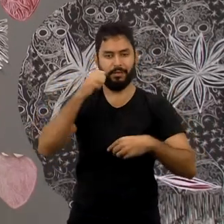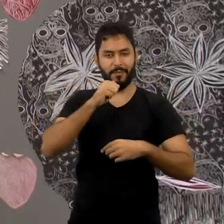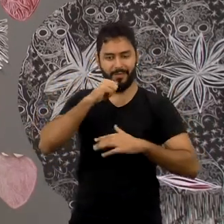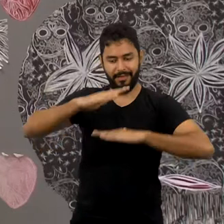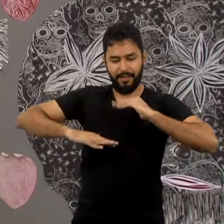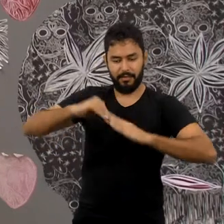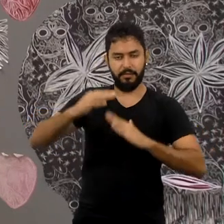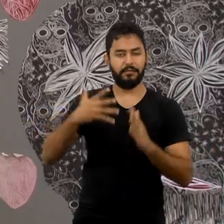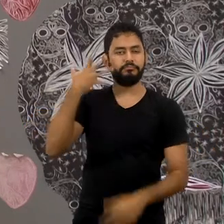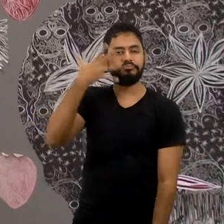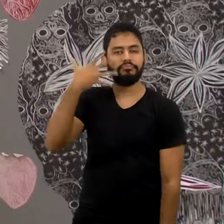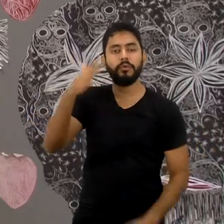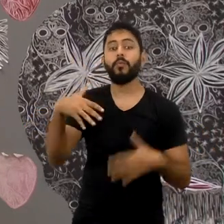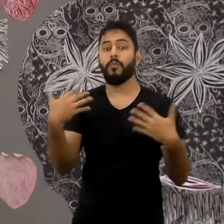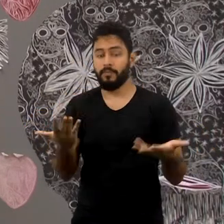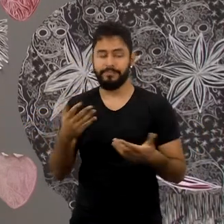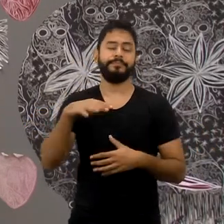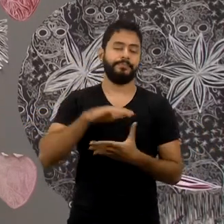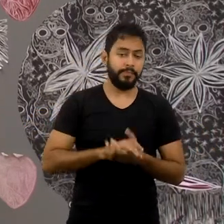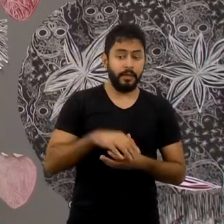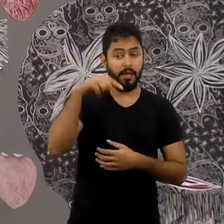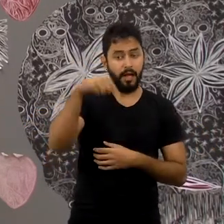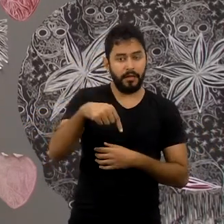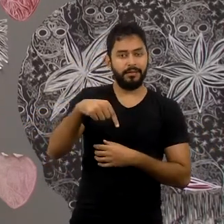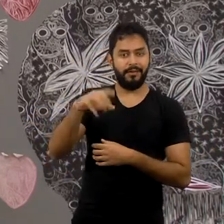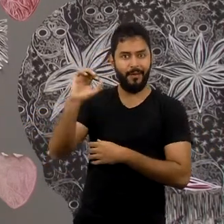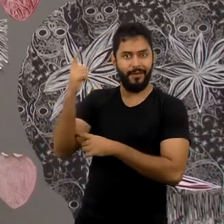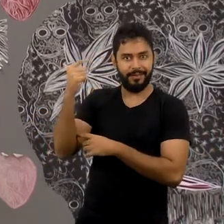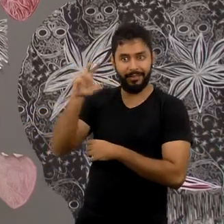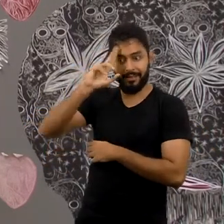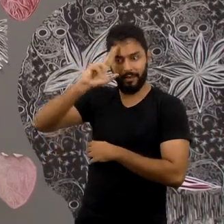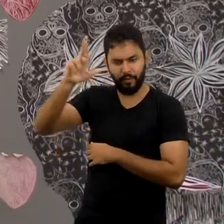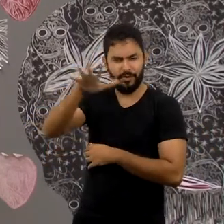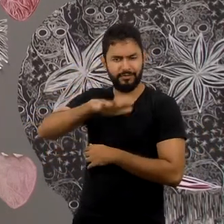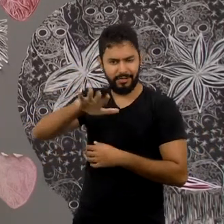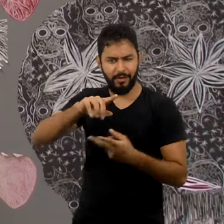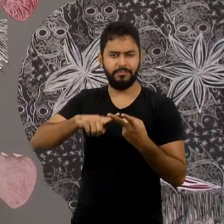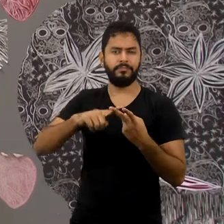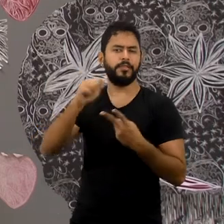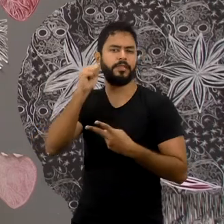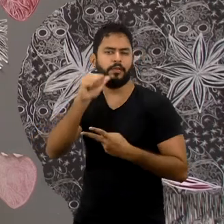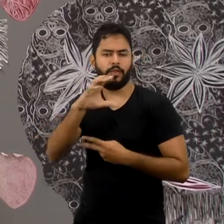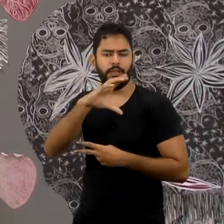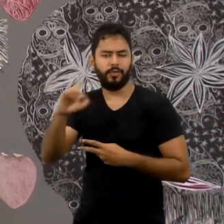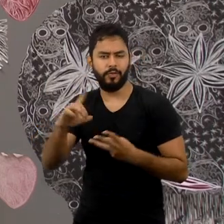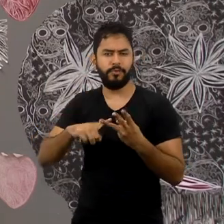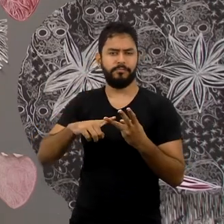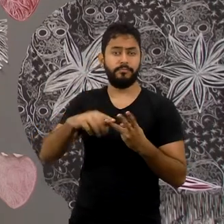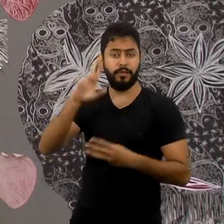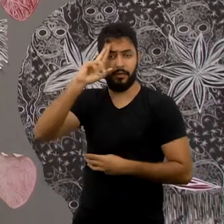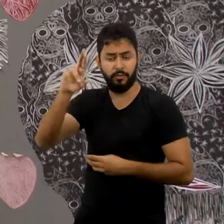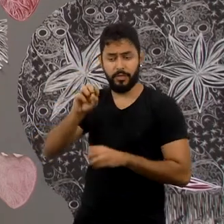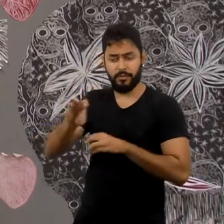fala delas. Então, aqui em Olinda você tem uma diretora geral, você tem uma diretora de ensino, você tem a coordenadora, você tem